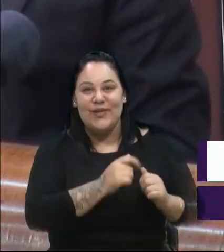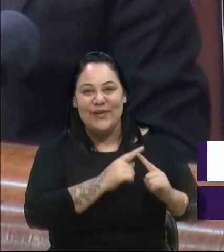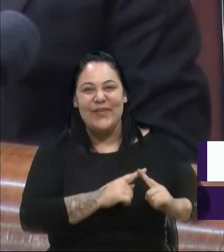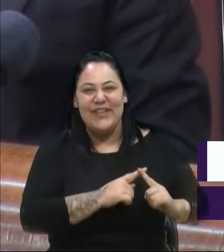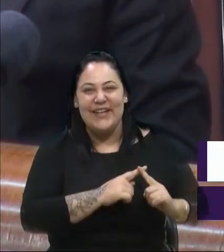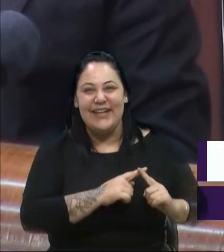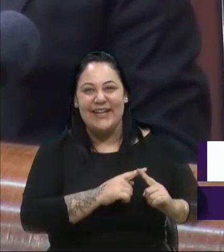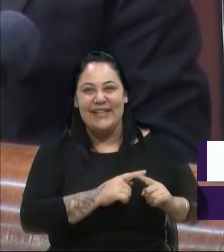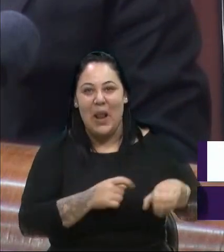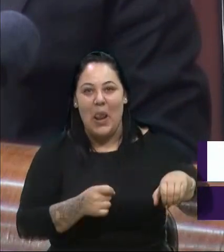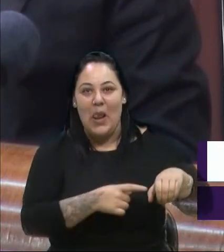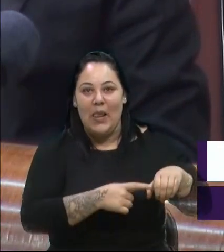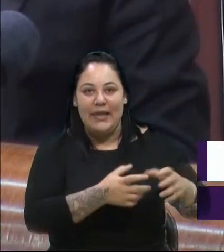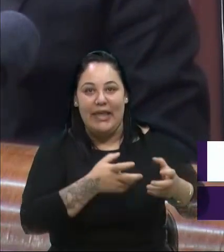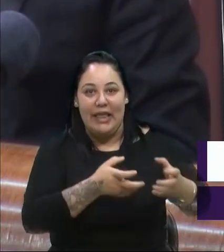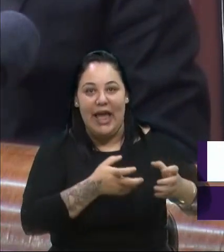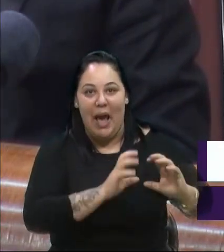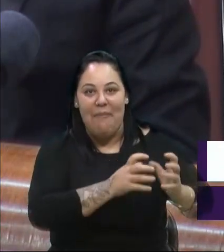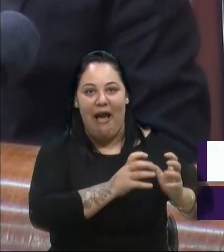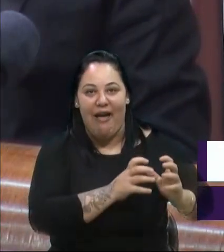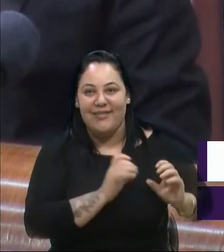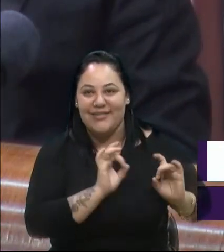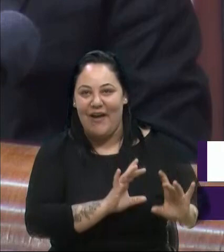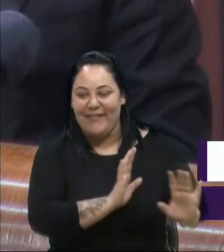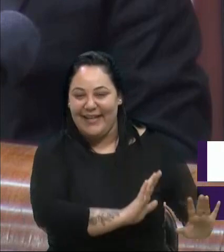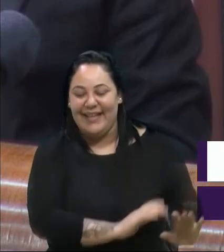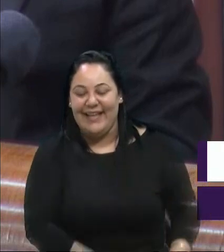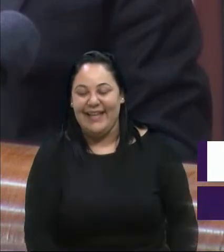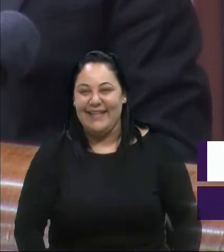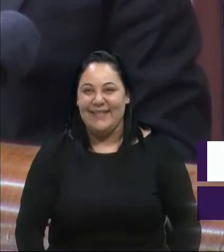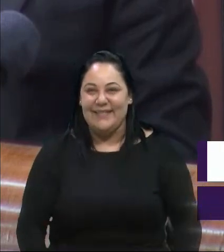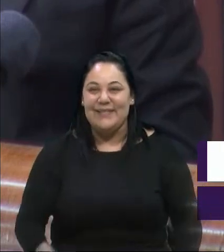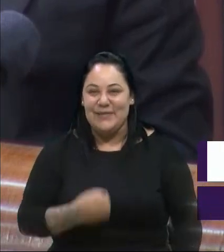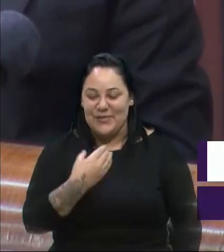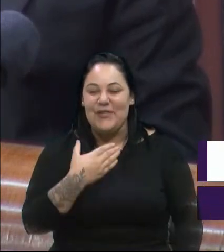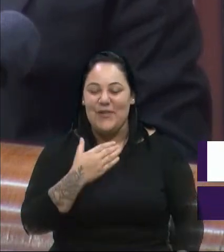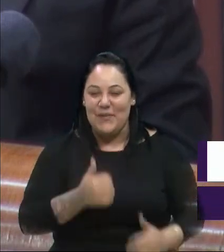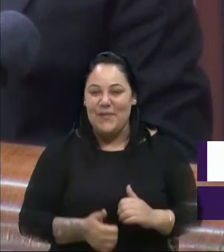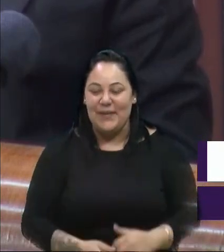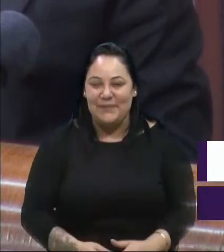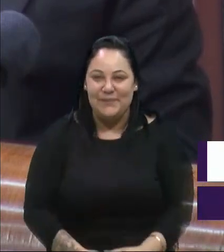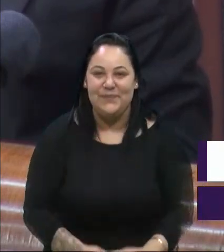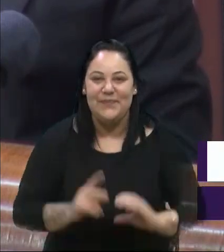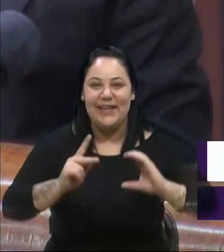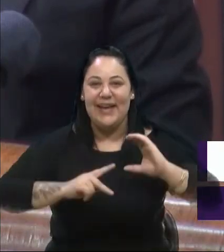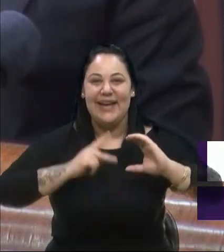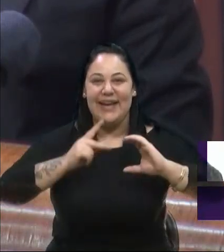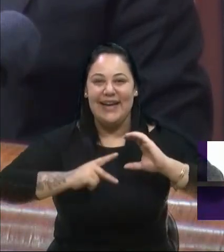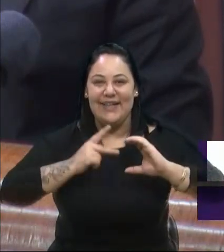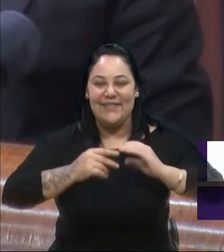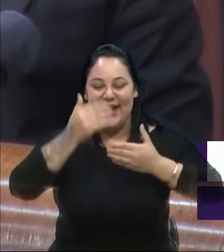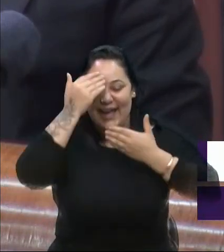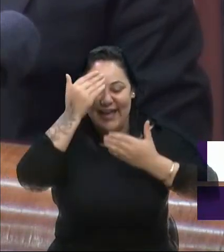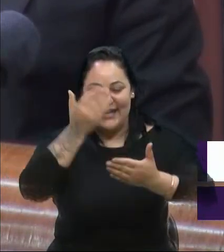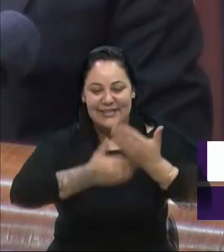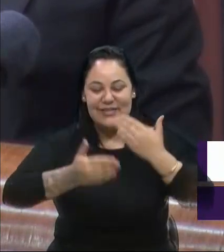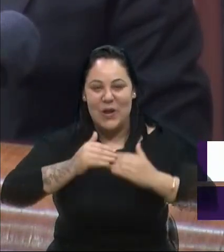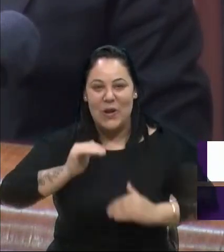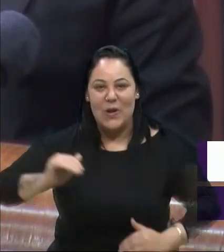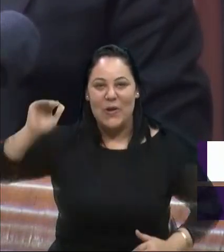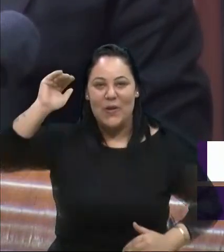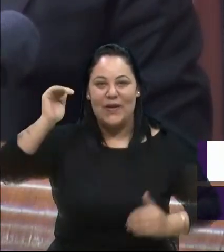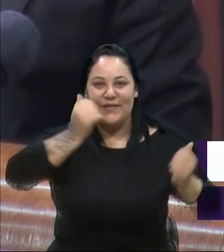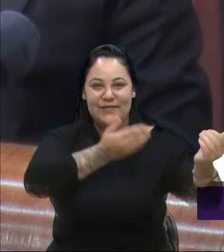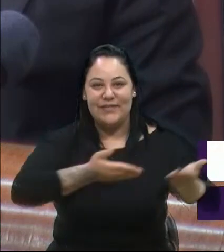bem fominha, mas jogava bem. A Câmara de Vereadores agradece as autoridades e convidados